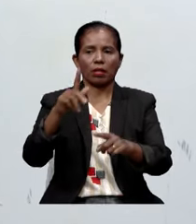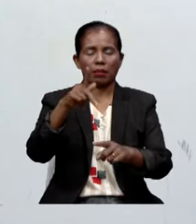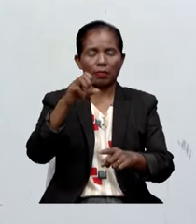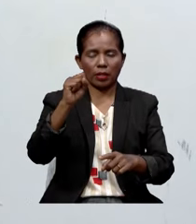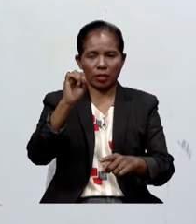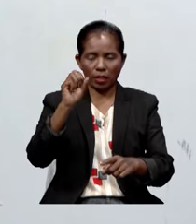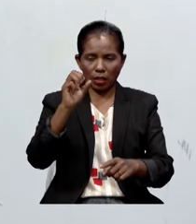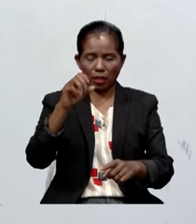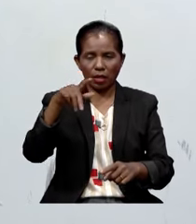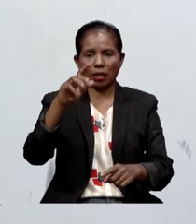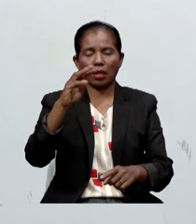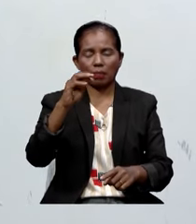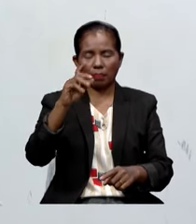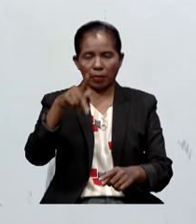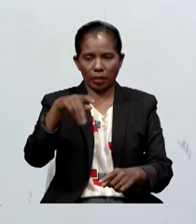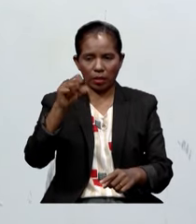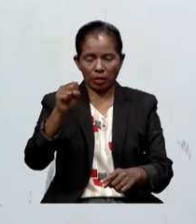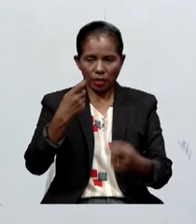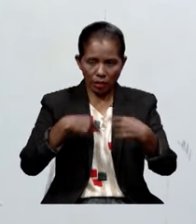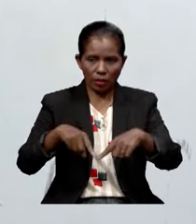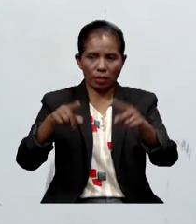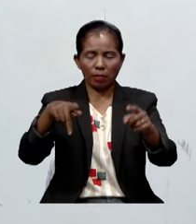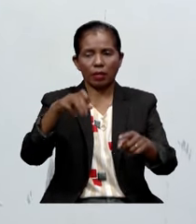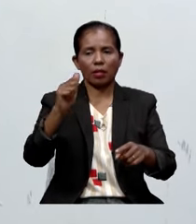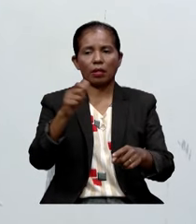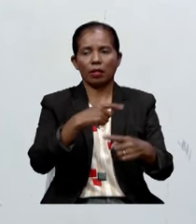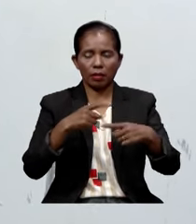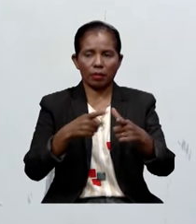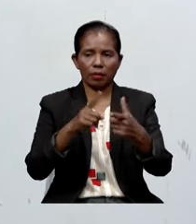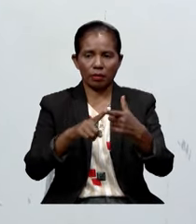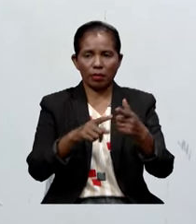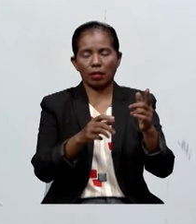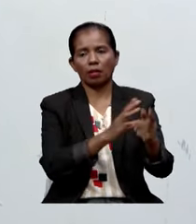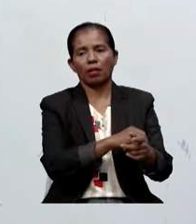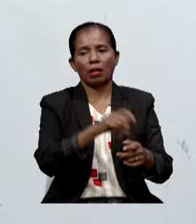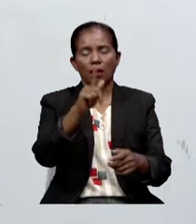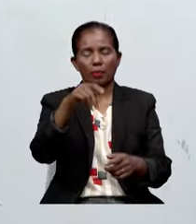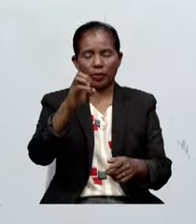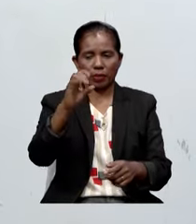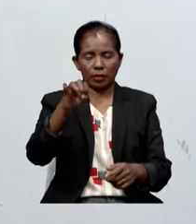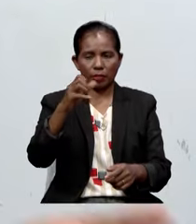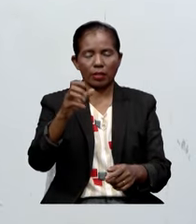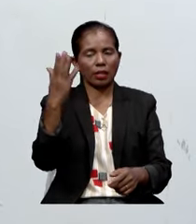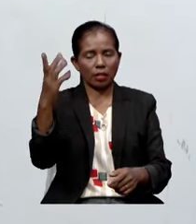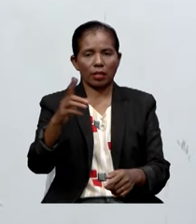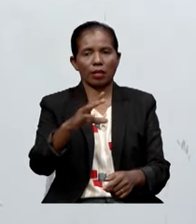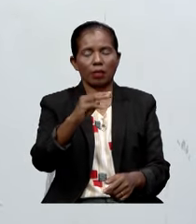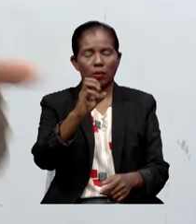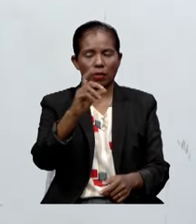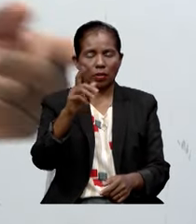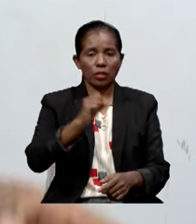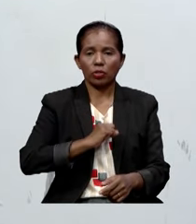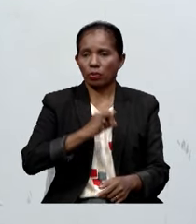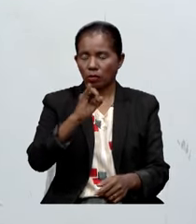ita tem que levar ba café depois ma ba aprovamento ne ida ma ia mokola ne ia de kovalima